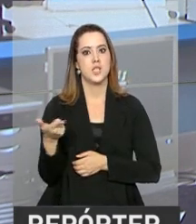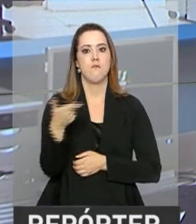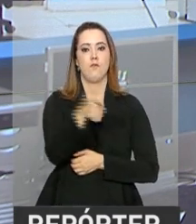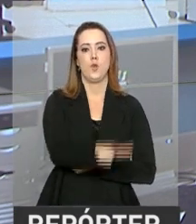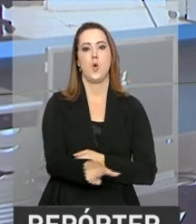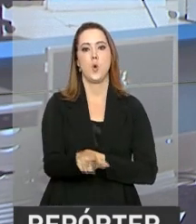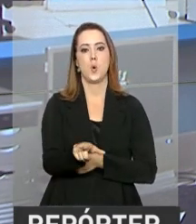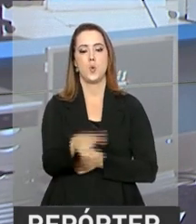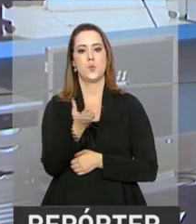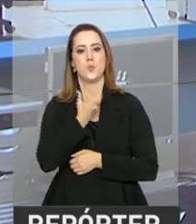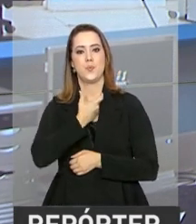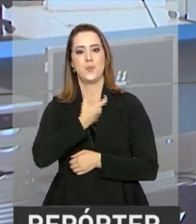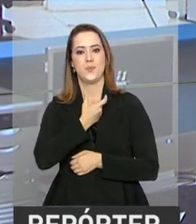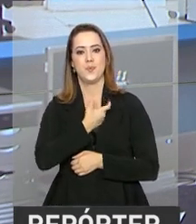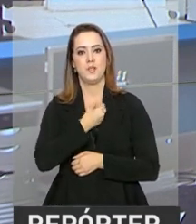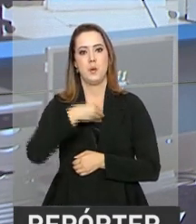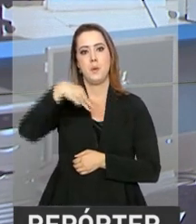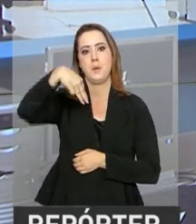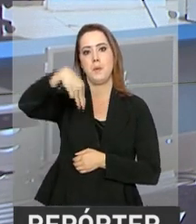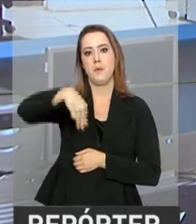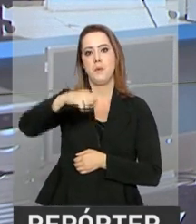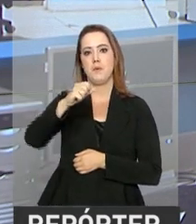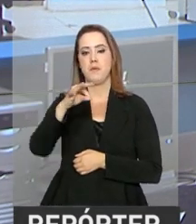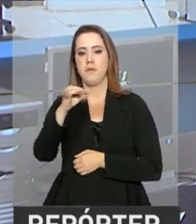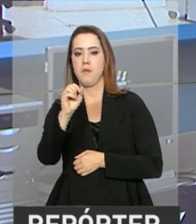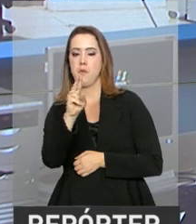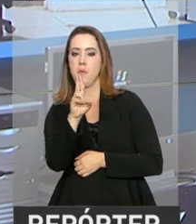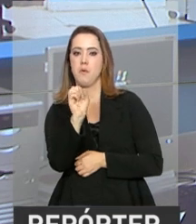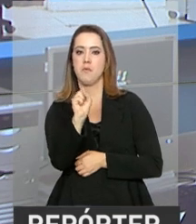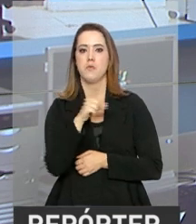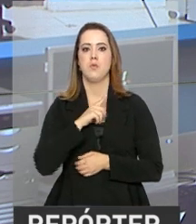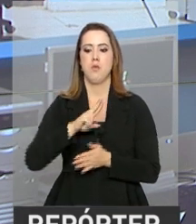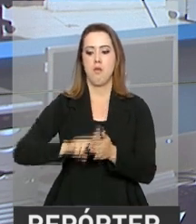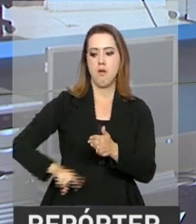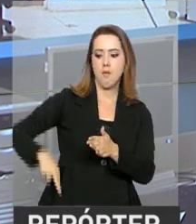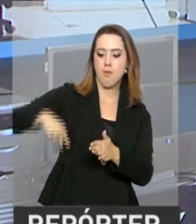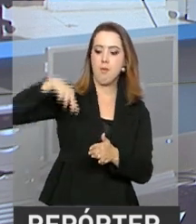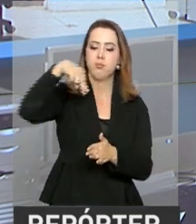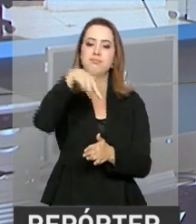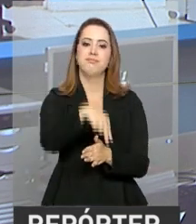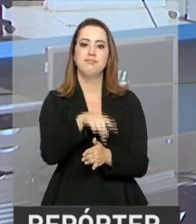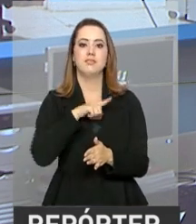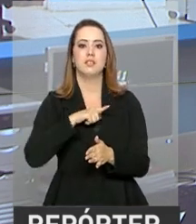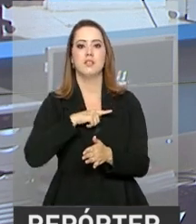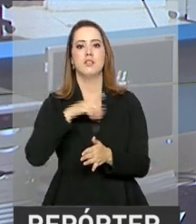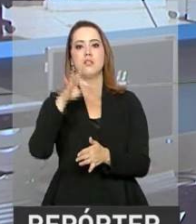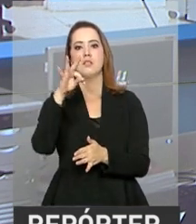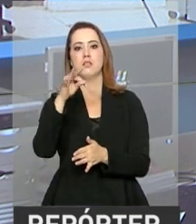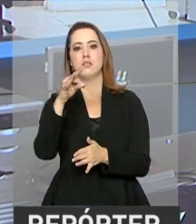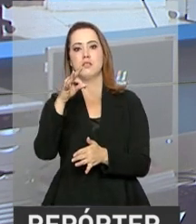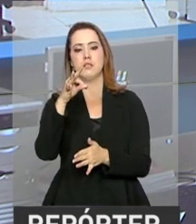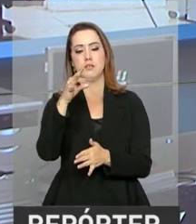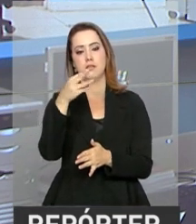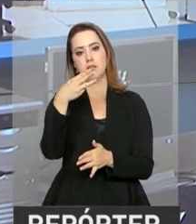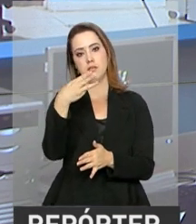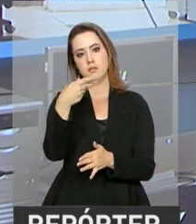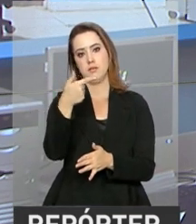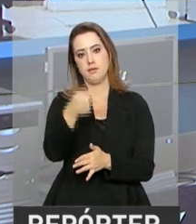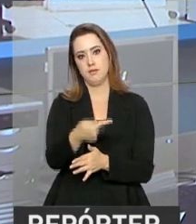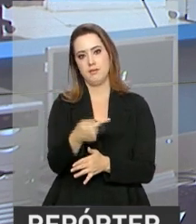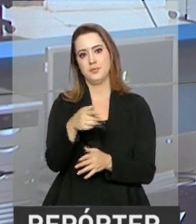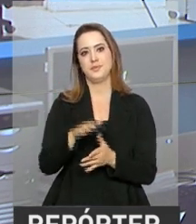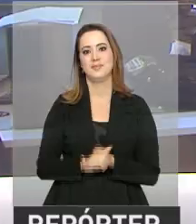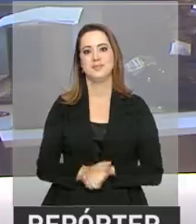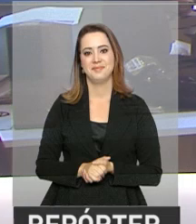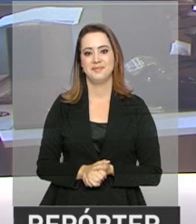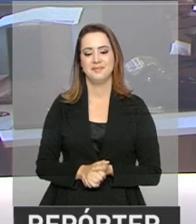medalha. O brasileiro Matheus Evangelista ficou com a prata na prova do salto em distância da classe T77, aliás,